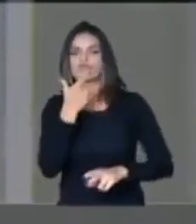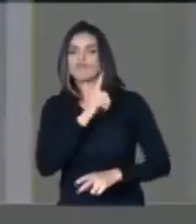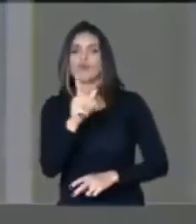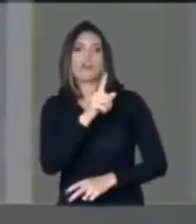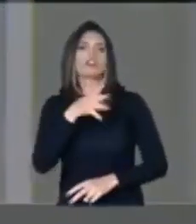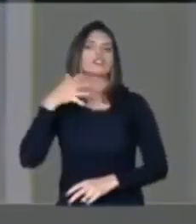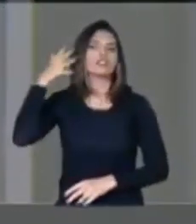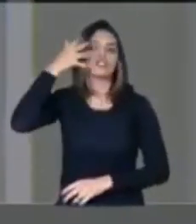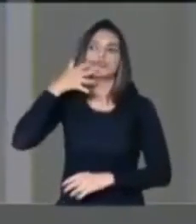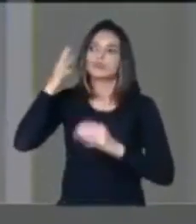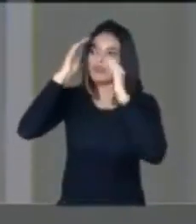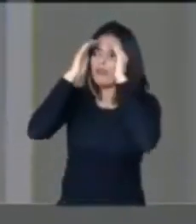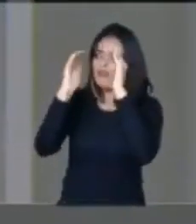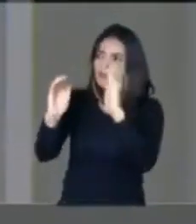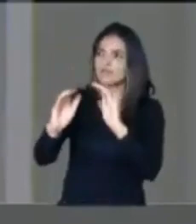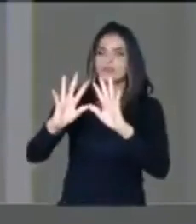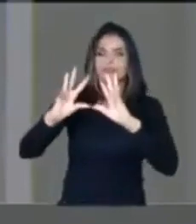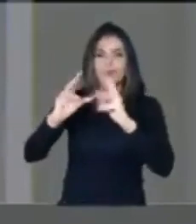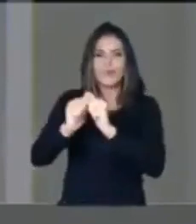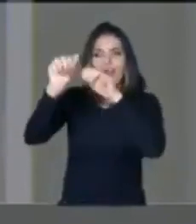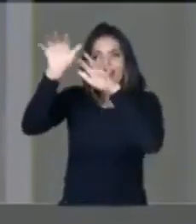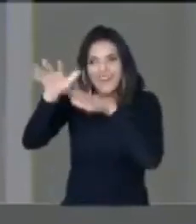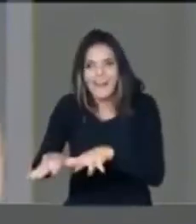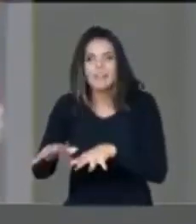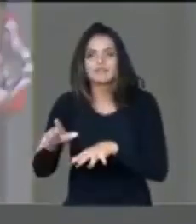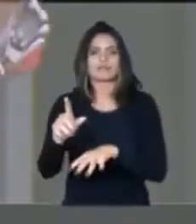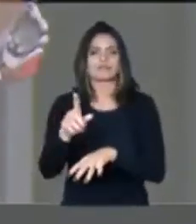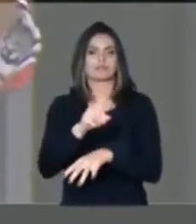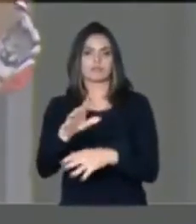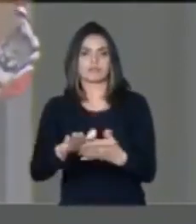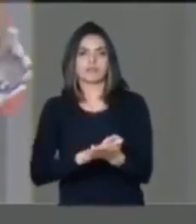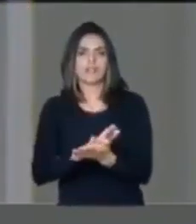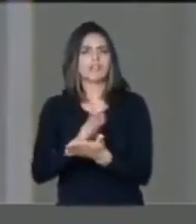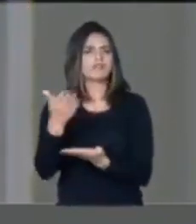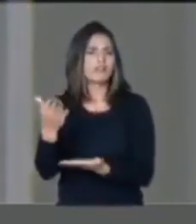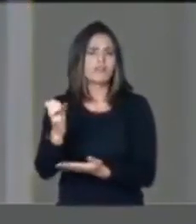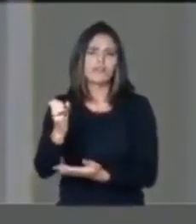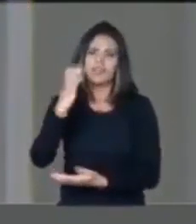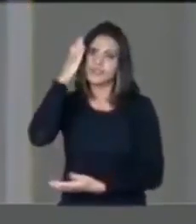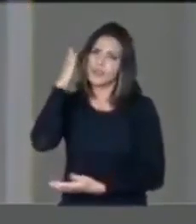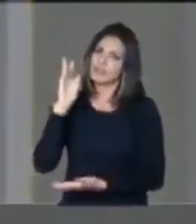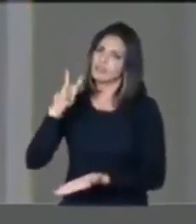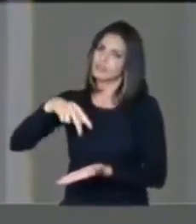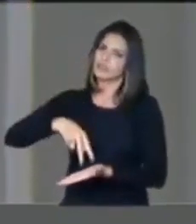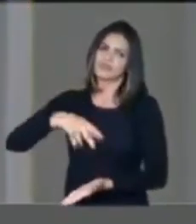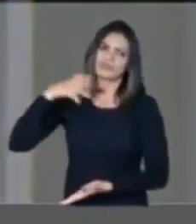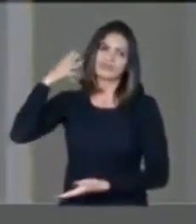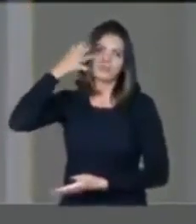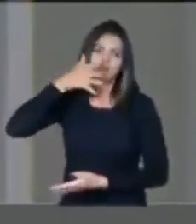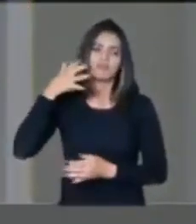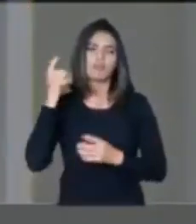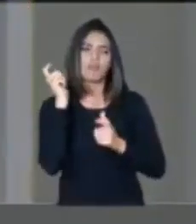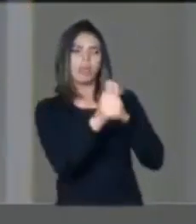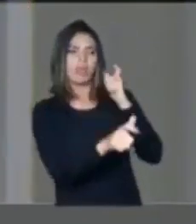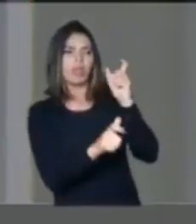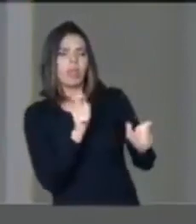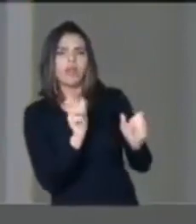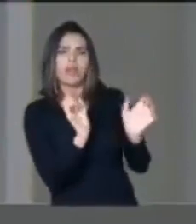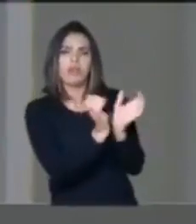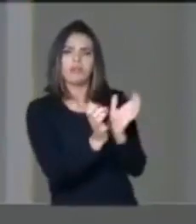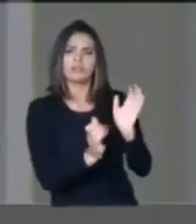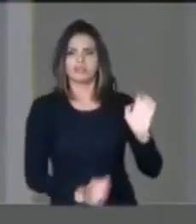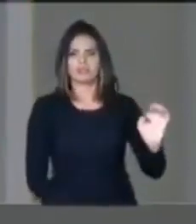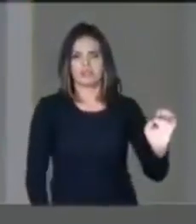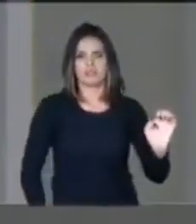ser respeitado por outros chefes de Estado. Portanto, não suba essa tribuna para desrespeitar a esquerda, para desrespeitar uma